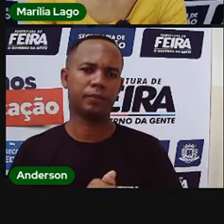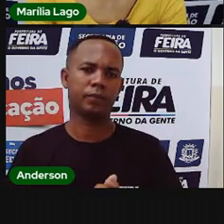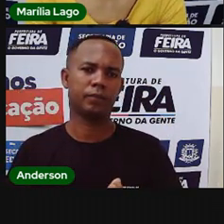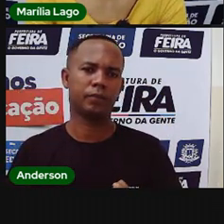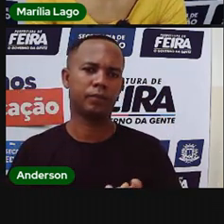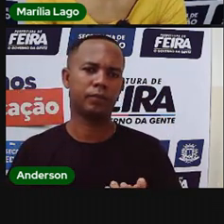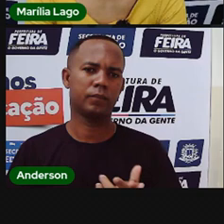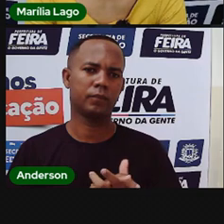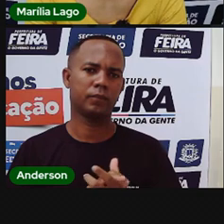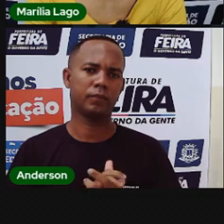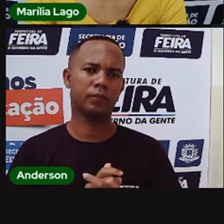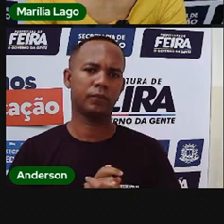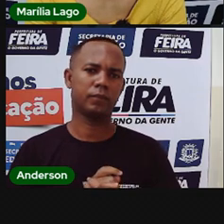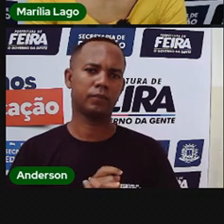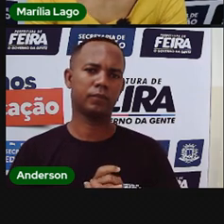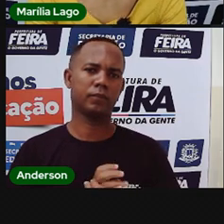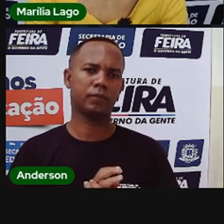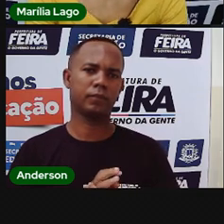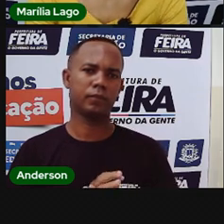slide.